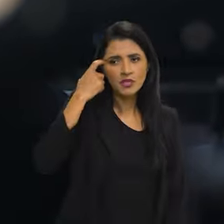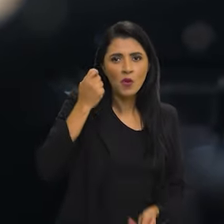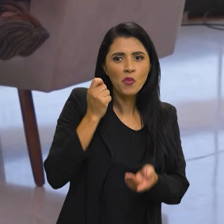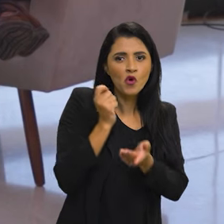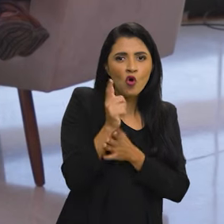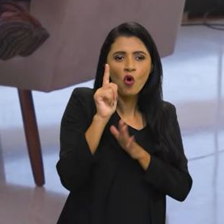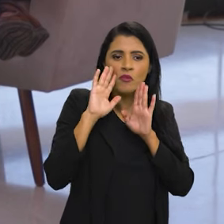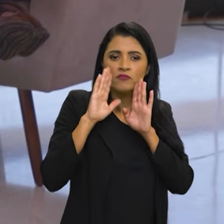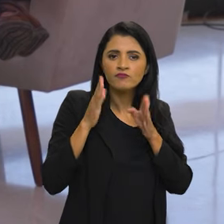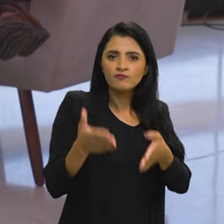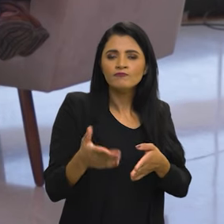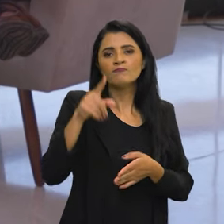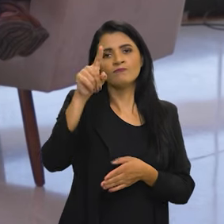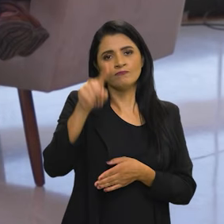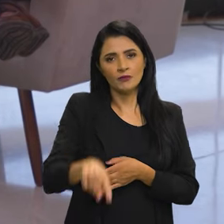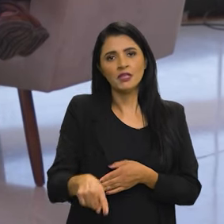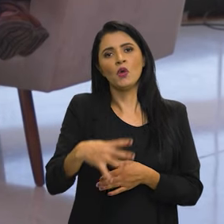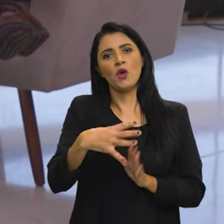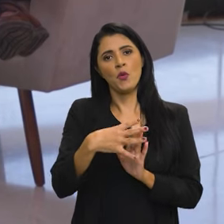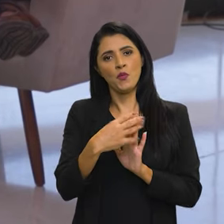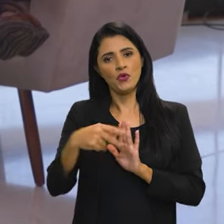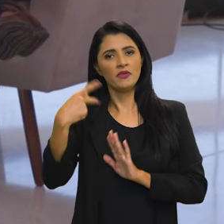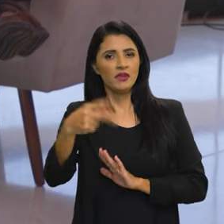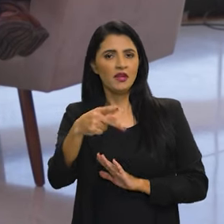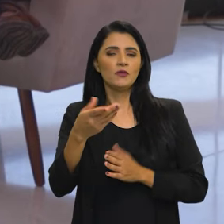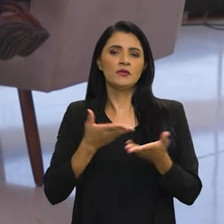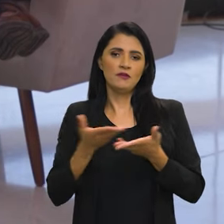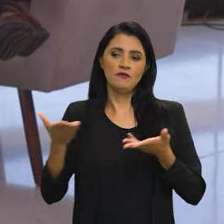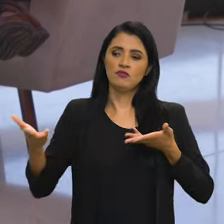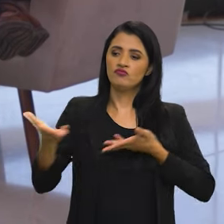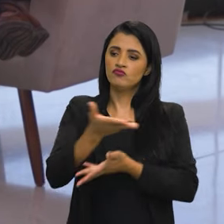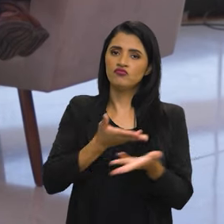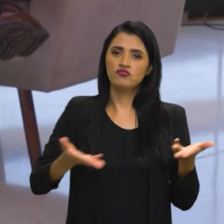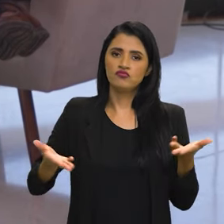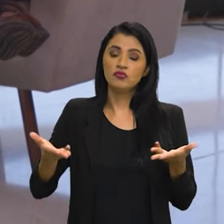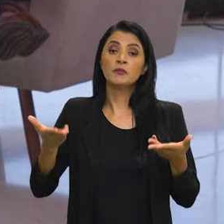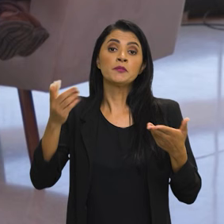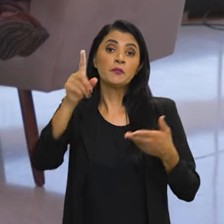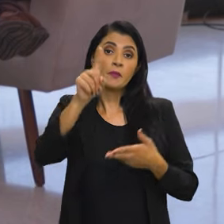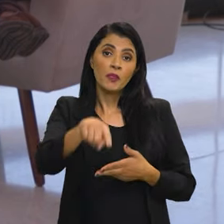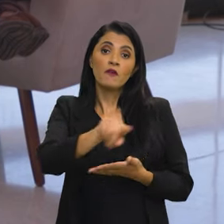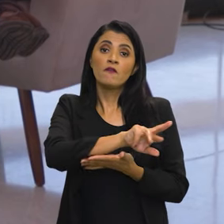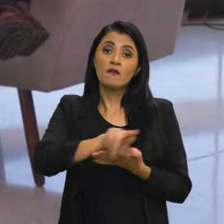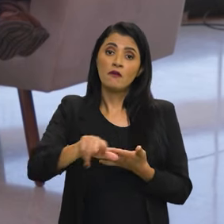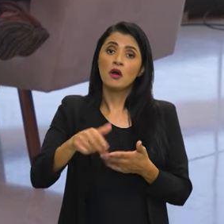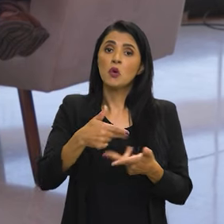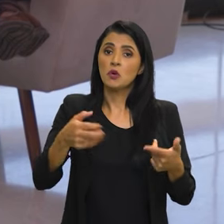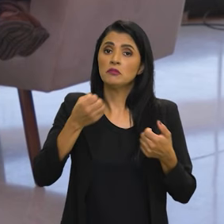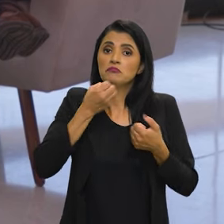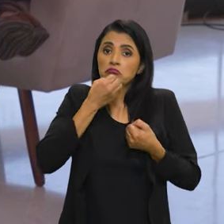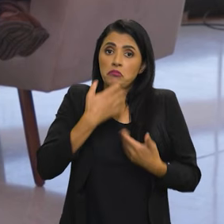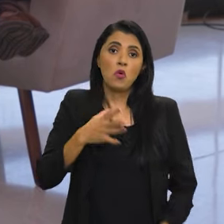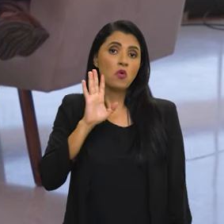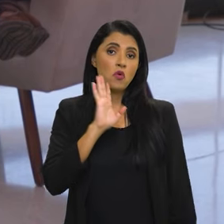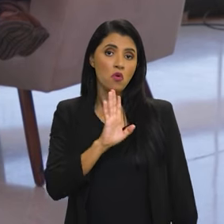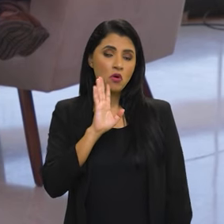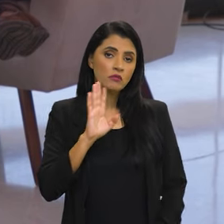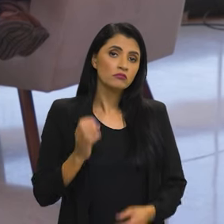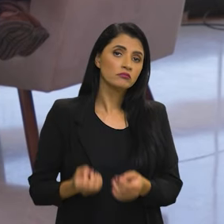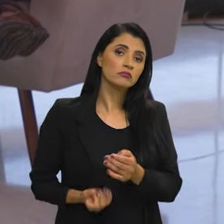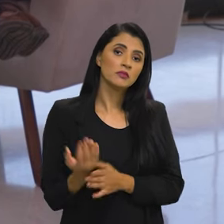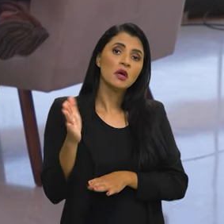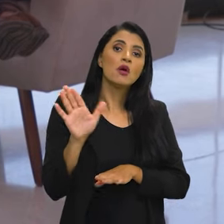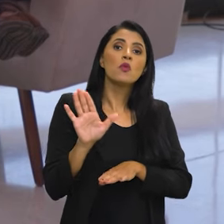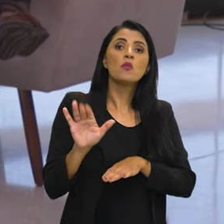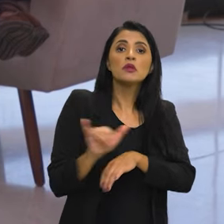grandes compras centralizadas. Então, ele é um brião desse modelo de serviços compartilhados. Então, a gente tem muita coisa bacana e estamos estruturando